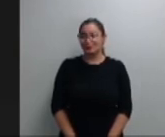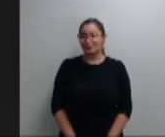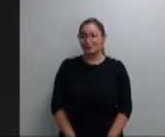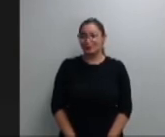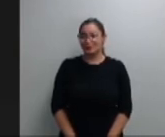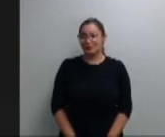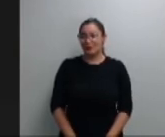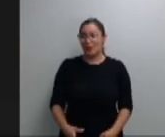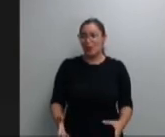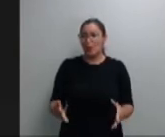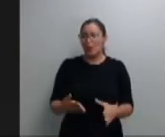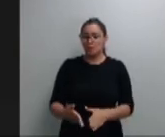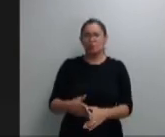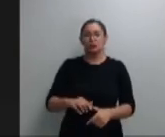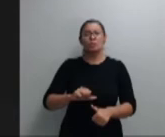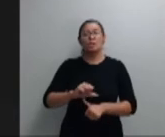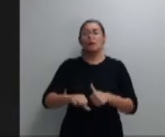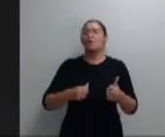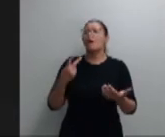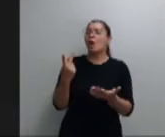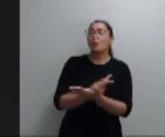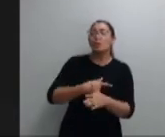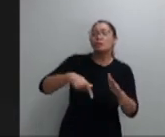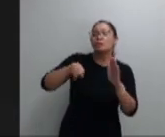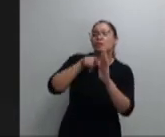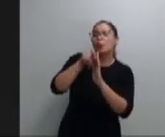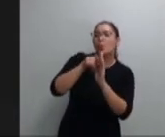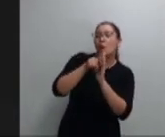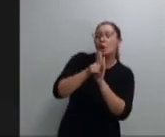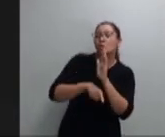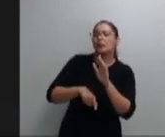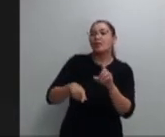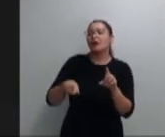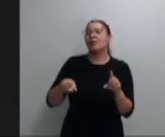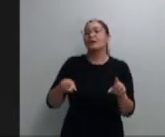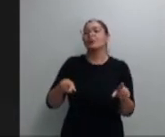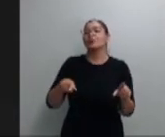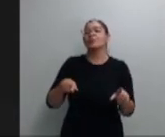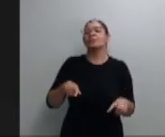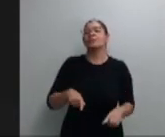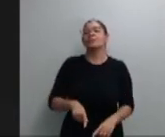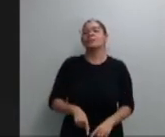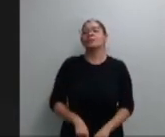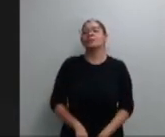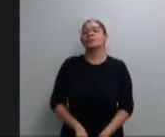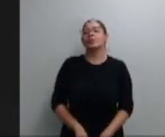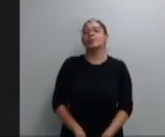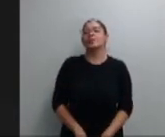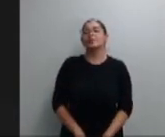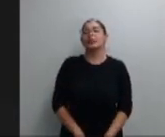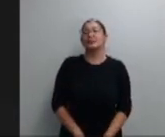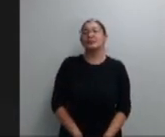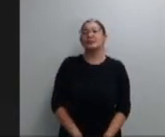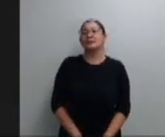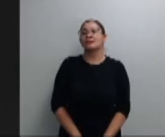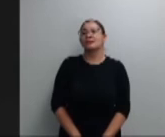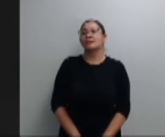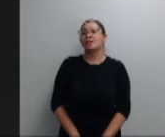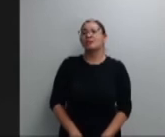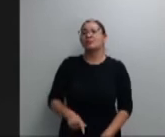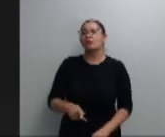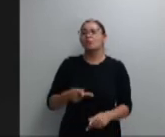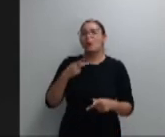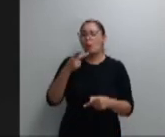instauração da controvérsia sob análise discute-se também o cabimento da abolicio criminis em favor da